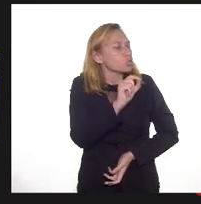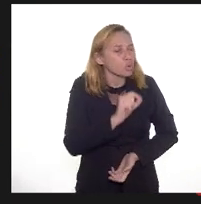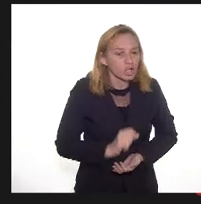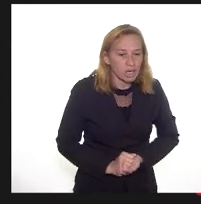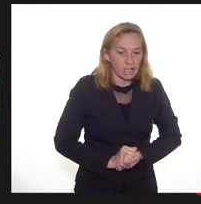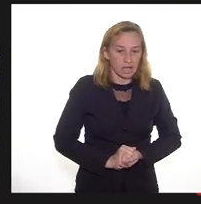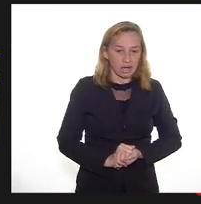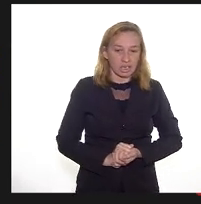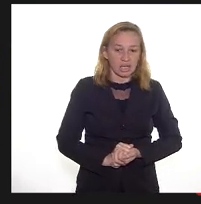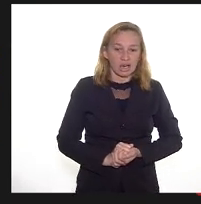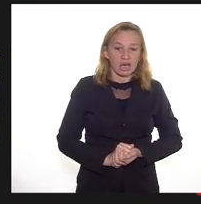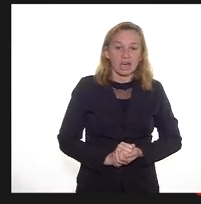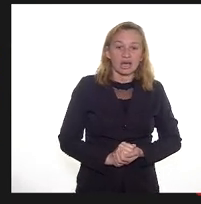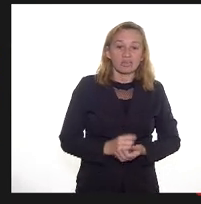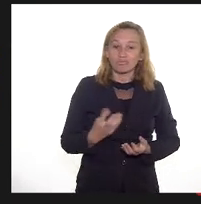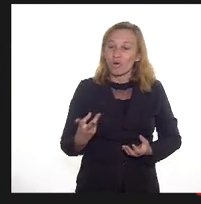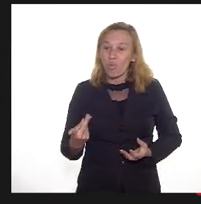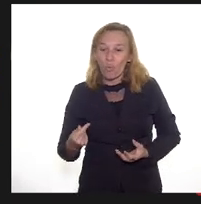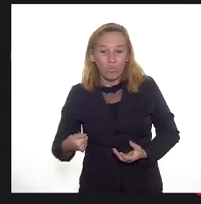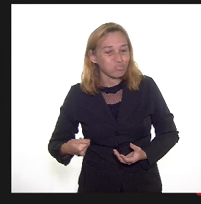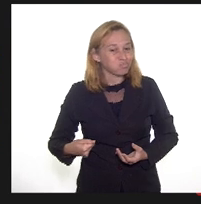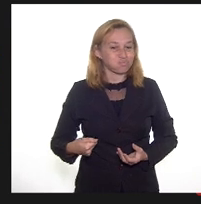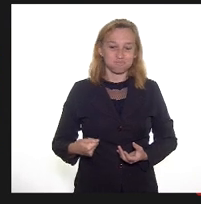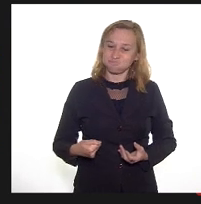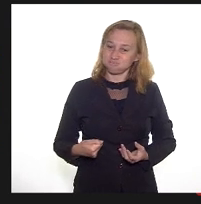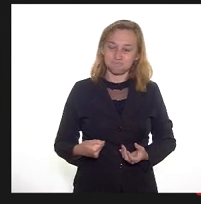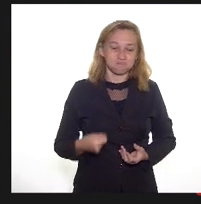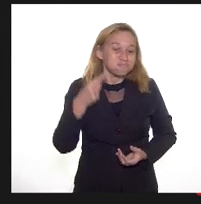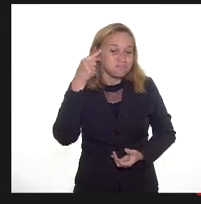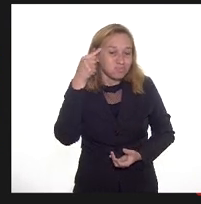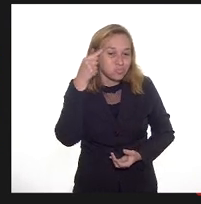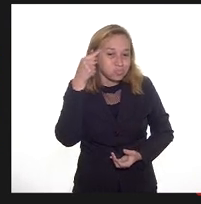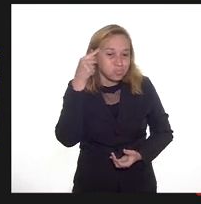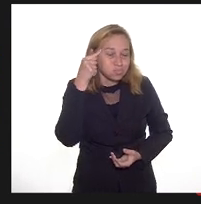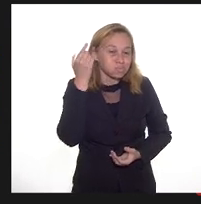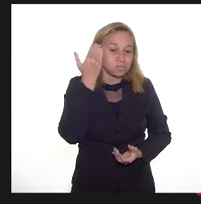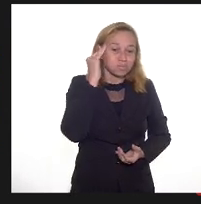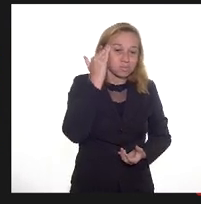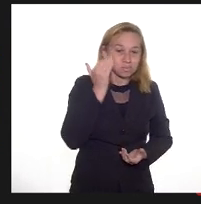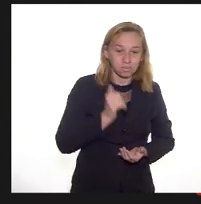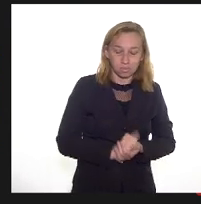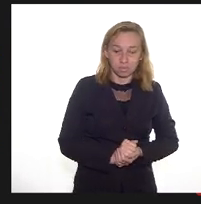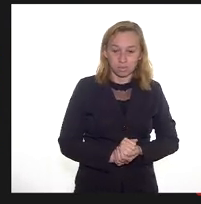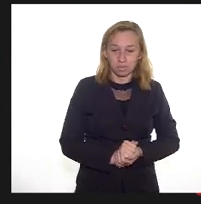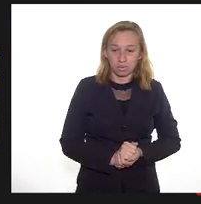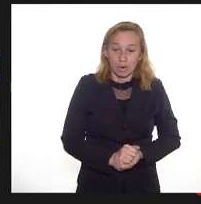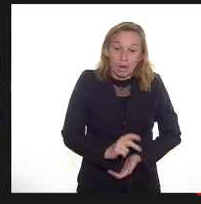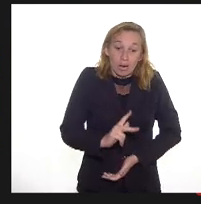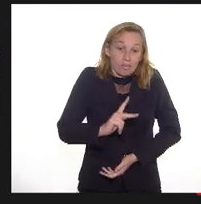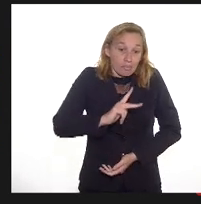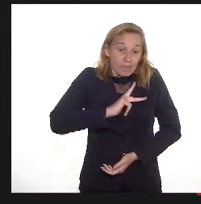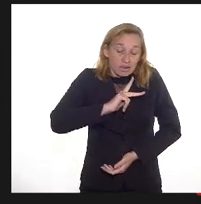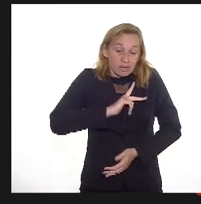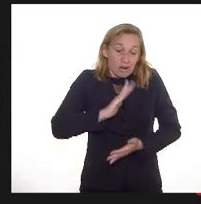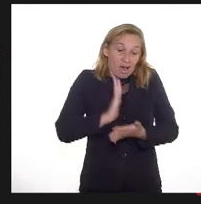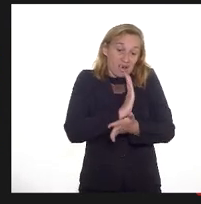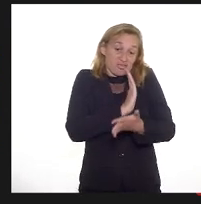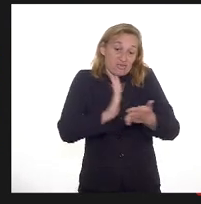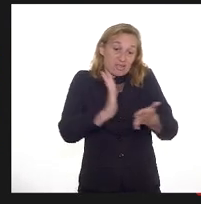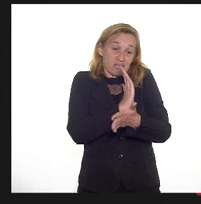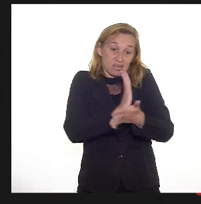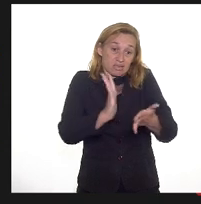uma desqualificação desses conflitos como conflitos interpessoais, muitas